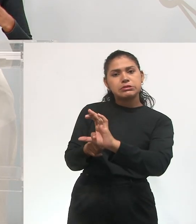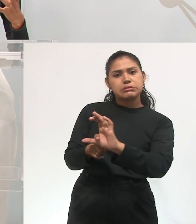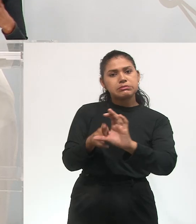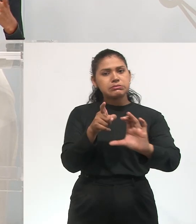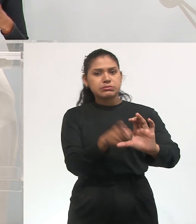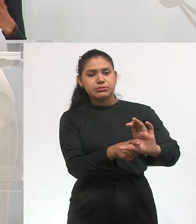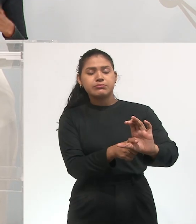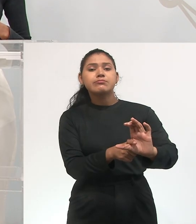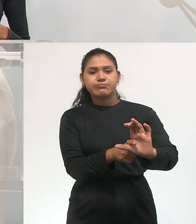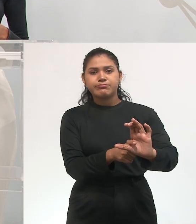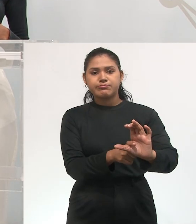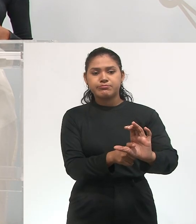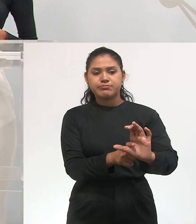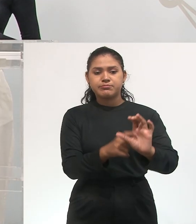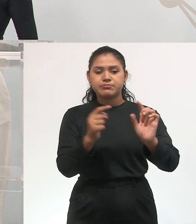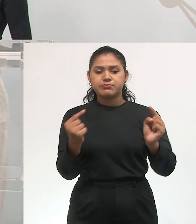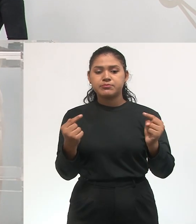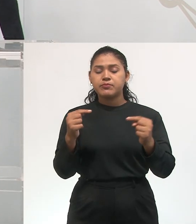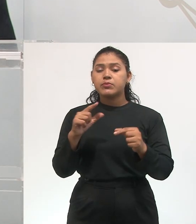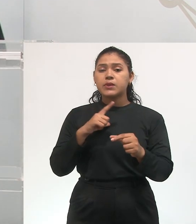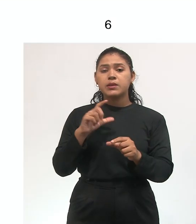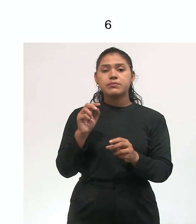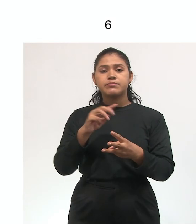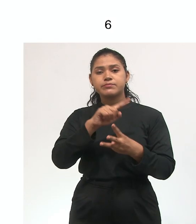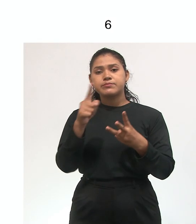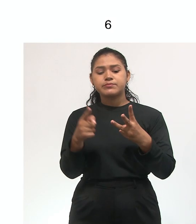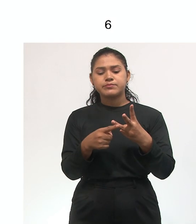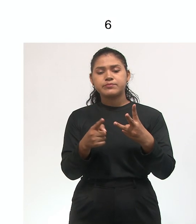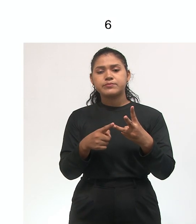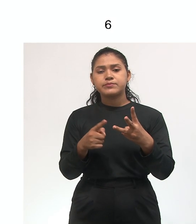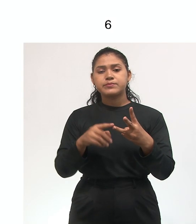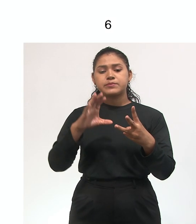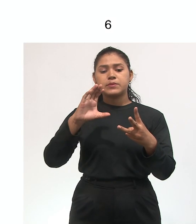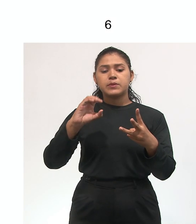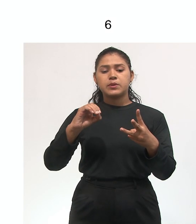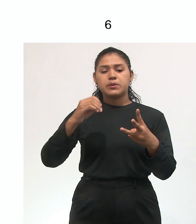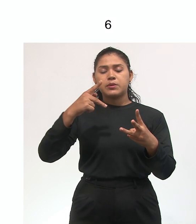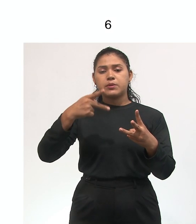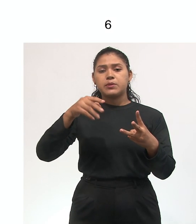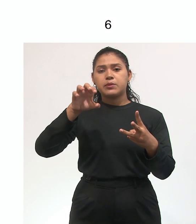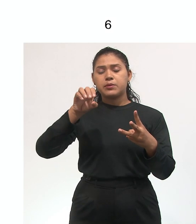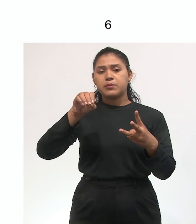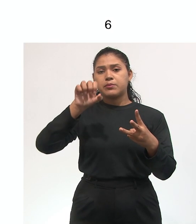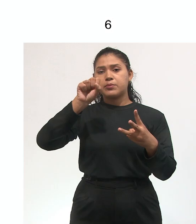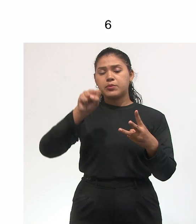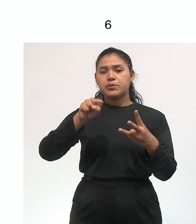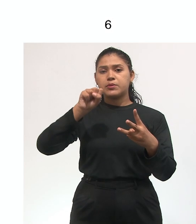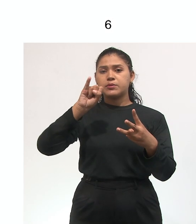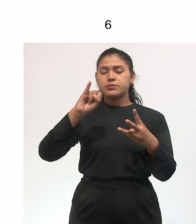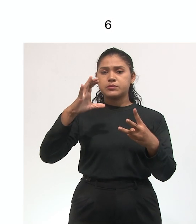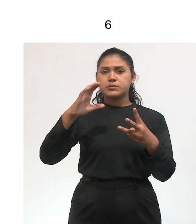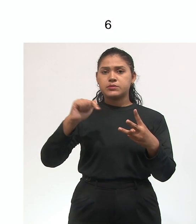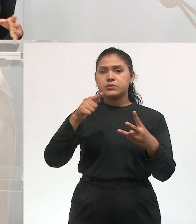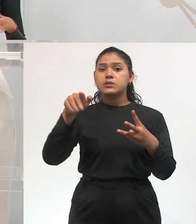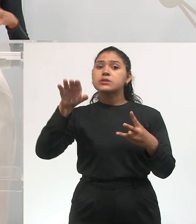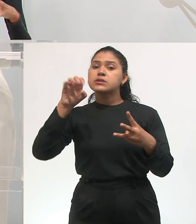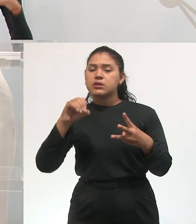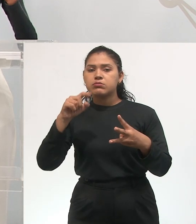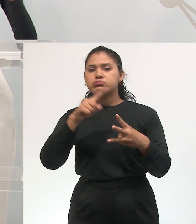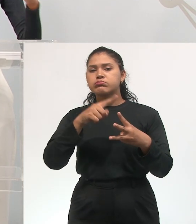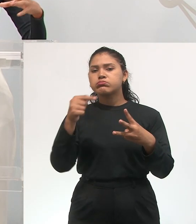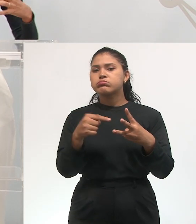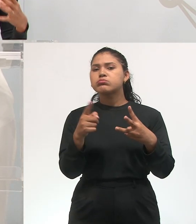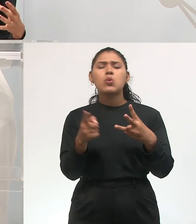nessa oposição, né, que está aqui abaixo, é uma também das características,